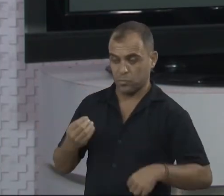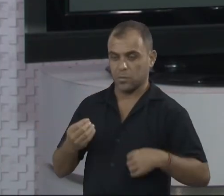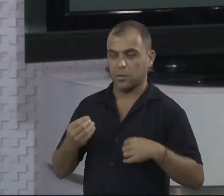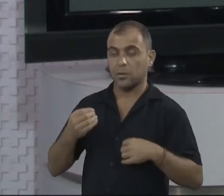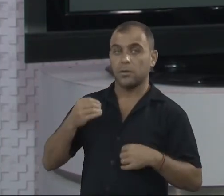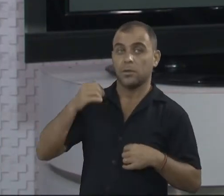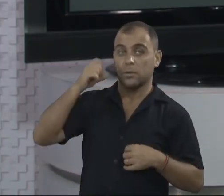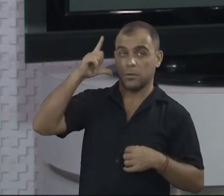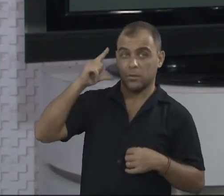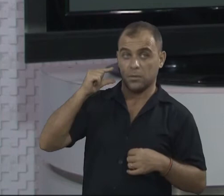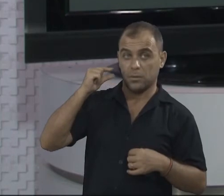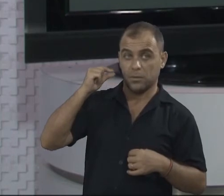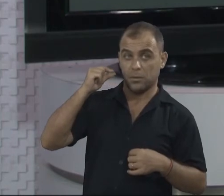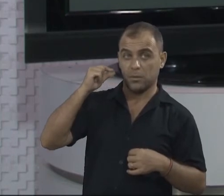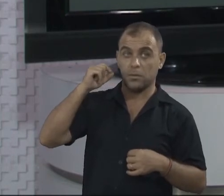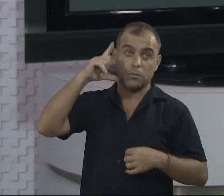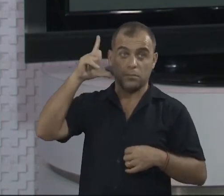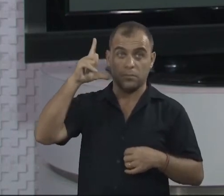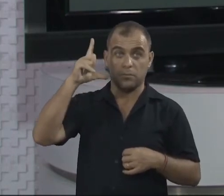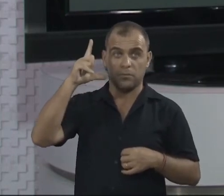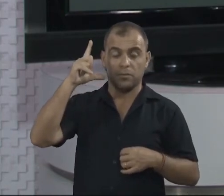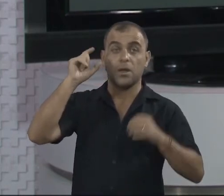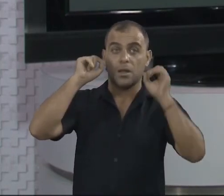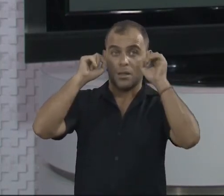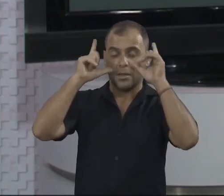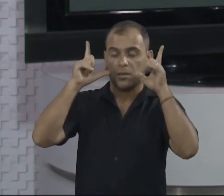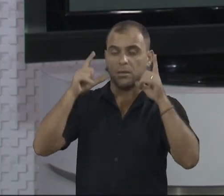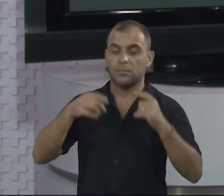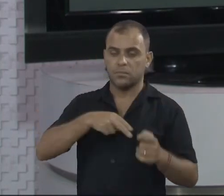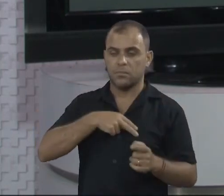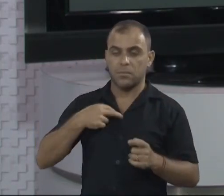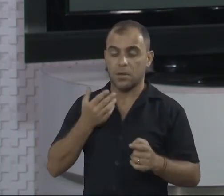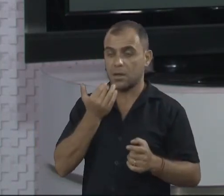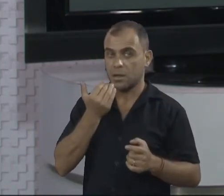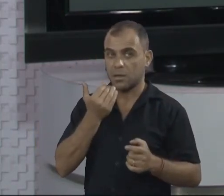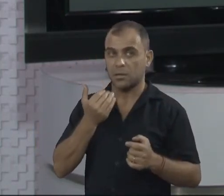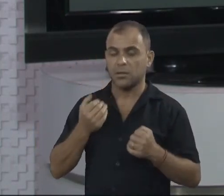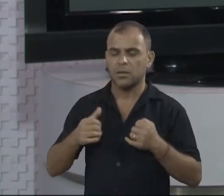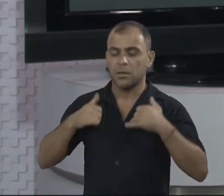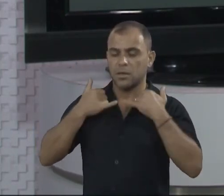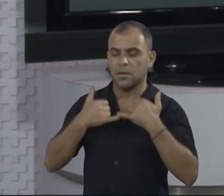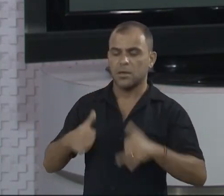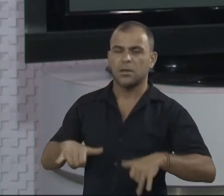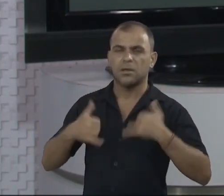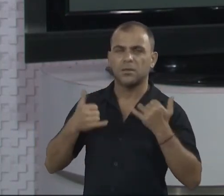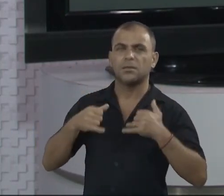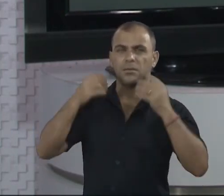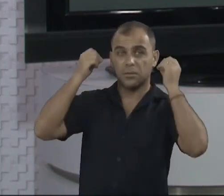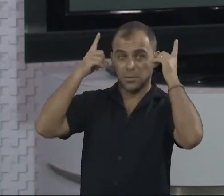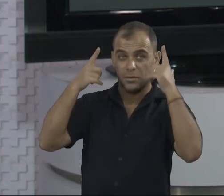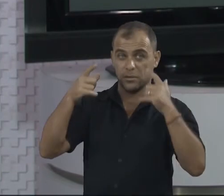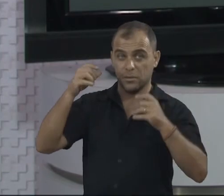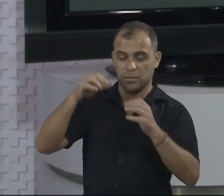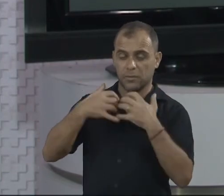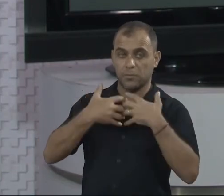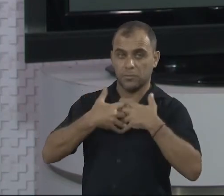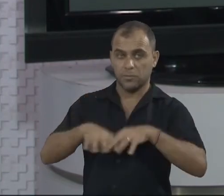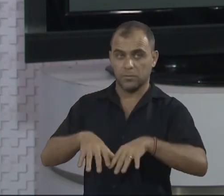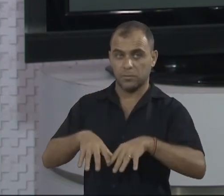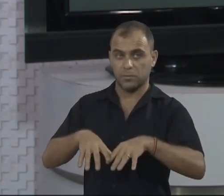perda de apetite, porque sua parte digestiva vai ficar muito, vai mandar toda a energia para o cérebro para você ficar muito,